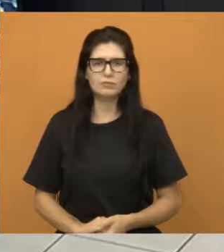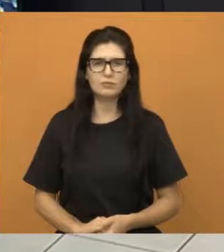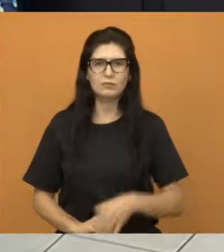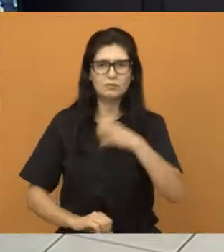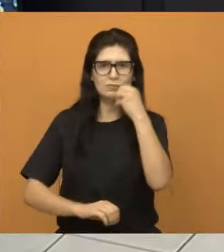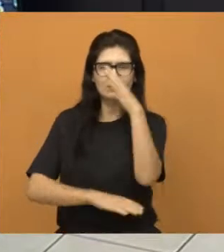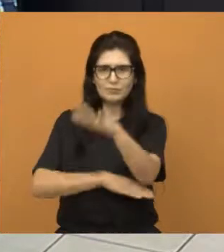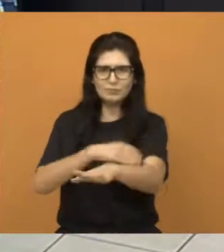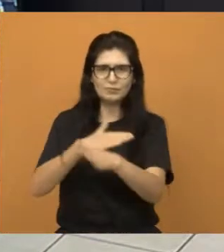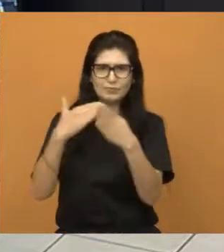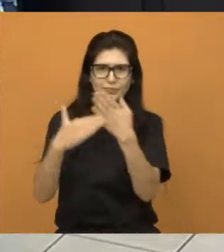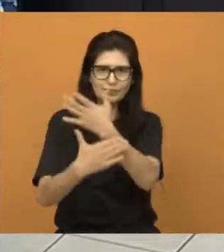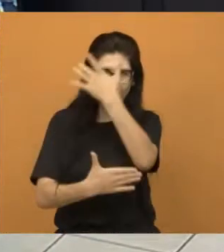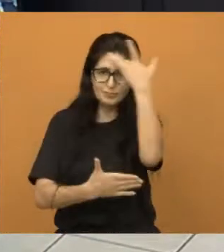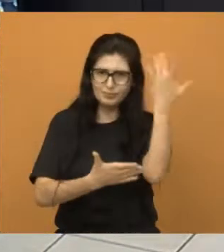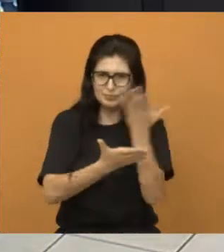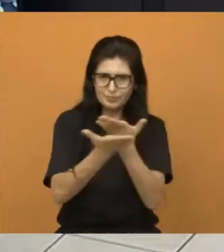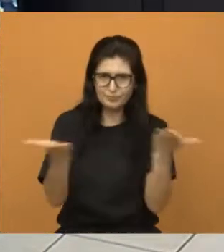Boa tarde a todos.